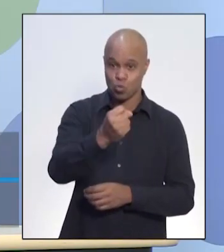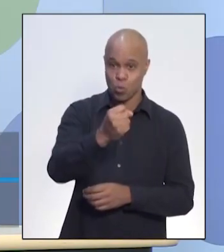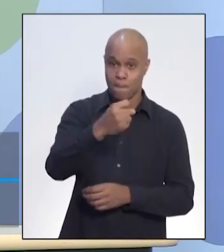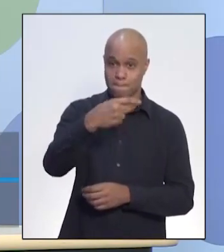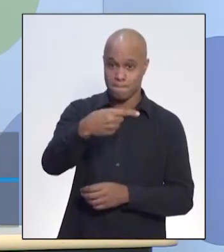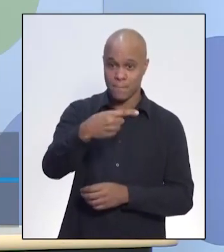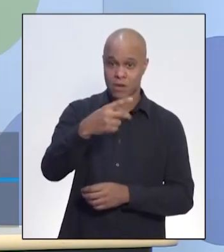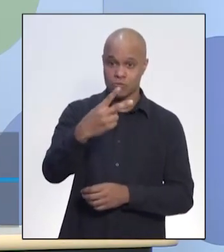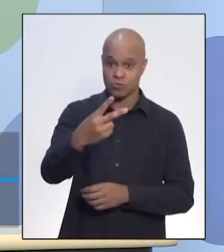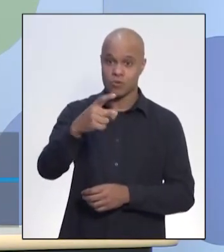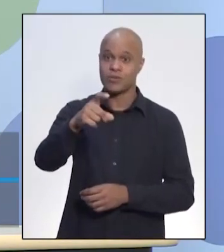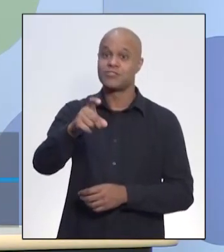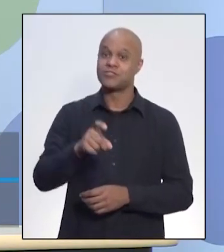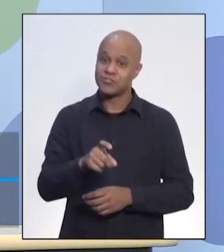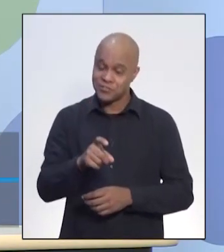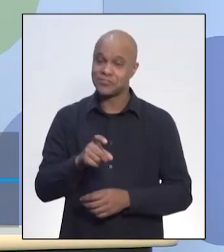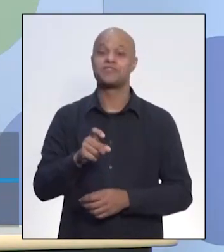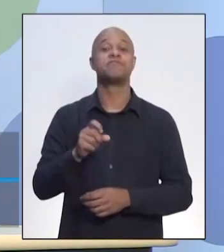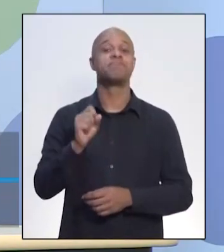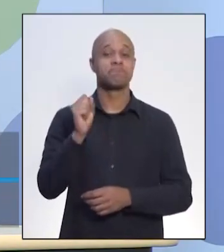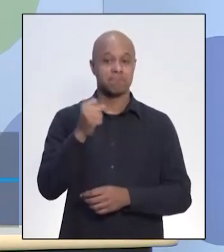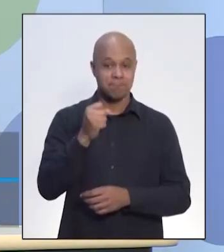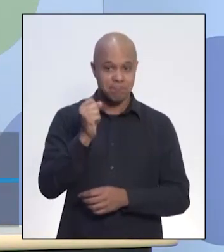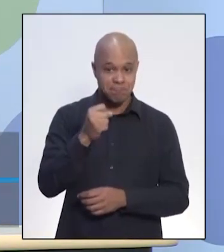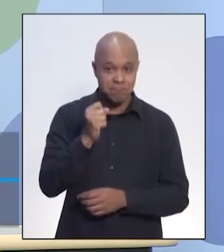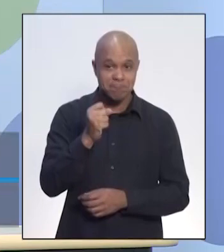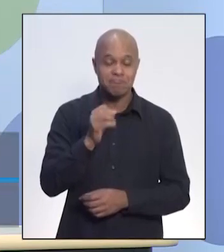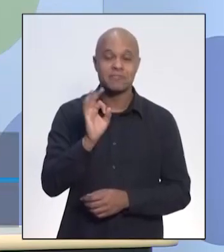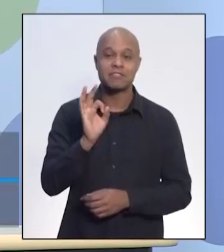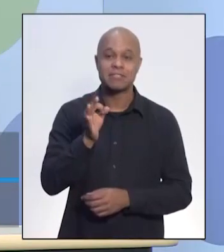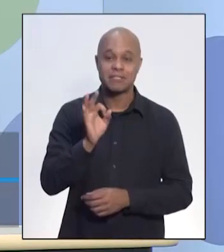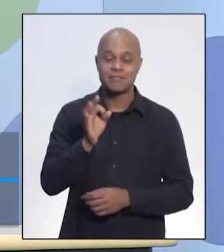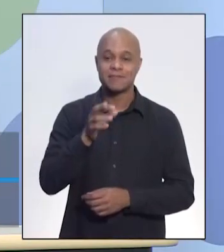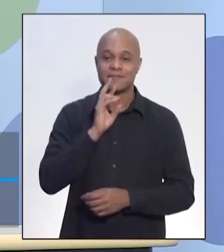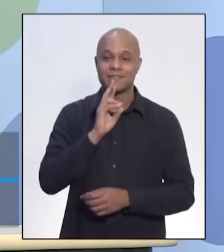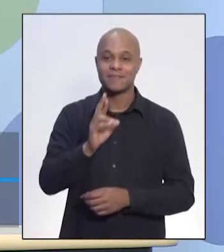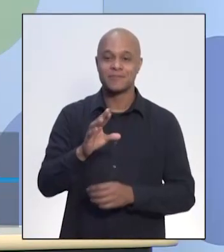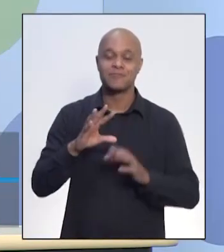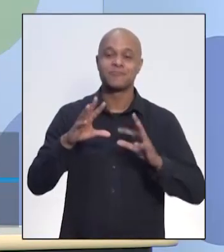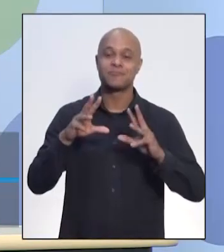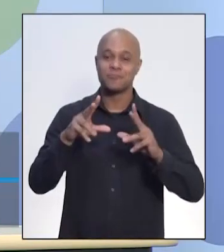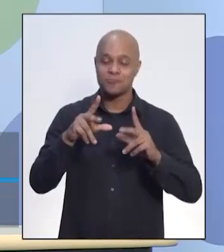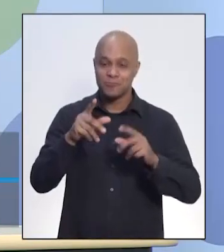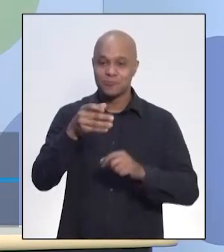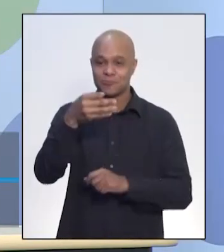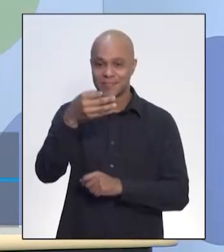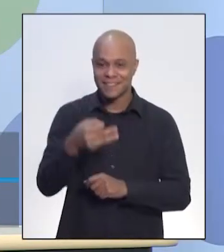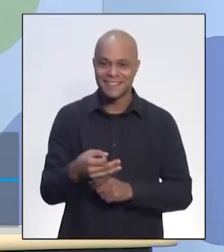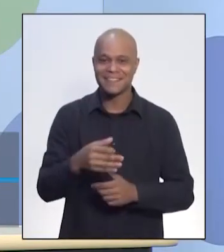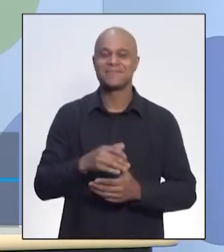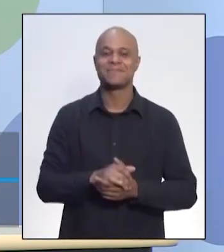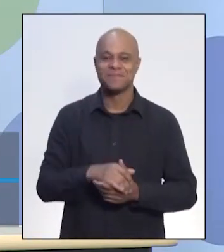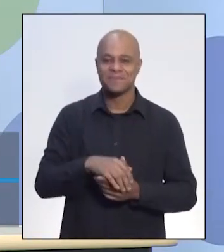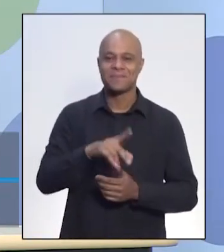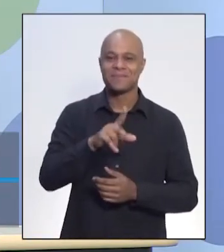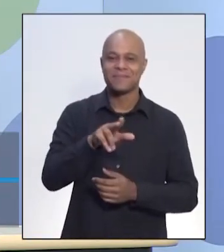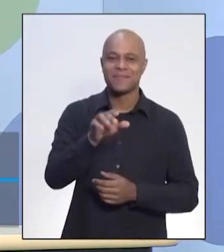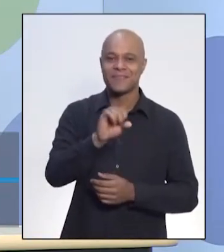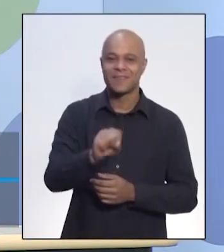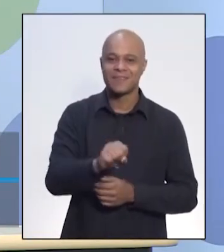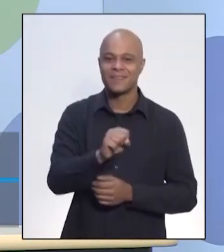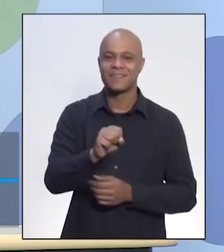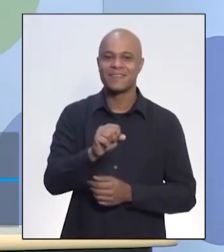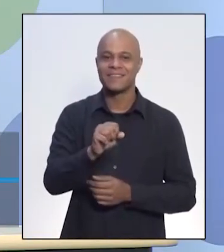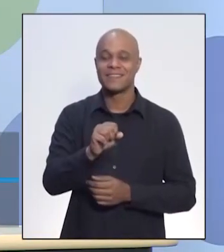E eles sabem sim o que é curral, viu? Olha, muita gente respondeu, entre eles, o Luiz, o Miguel, a Cecília, o